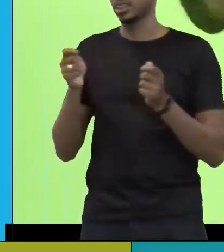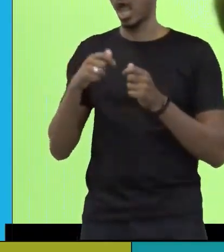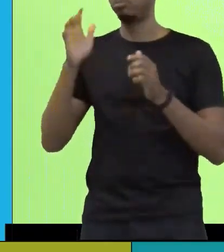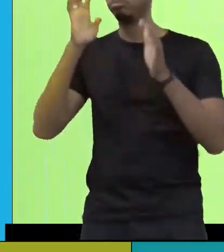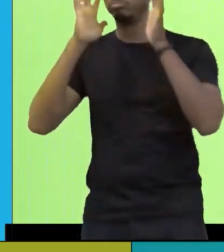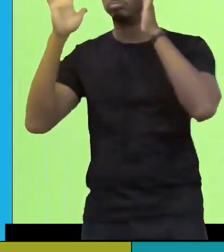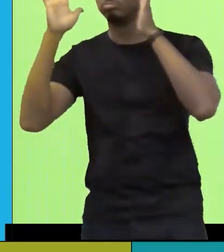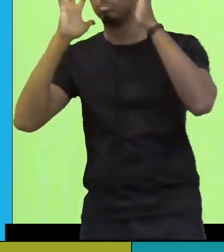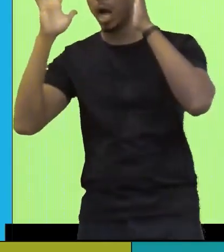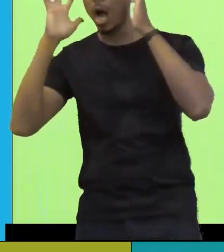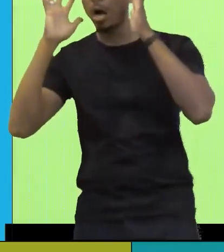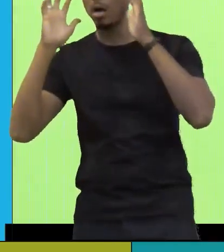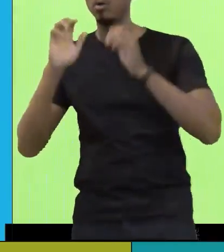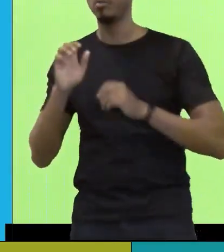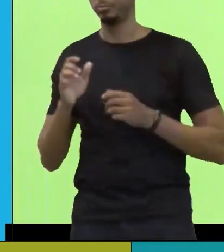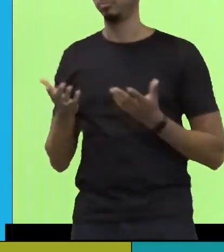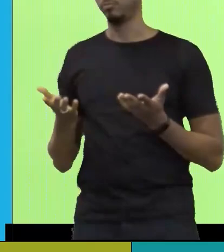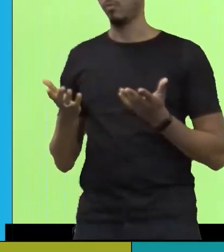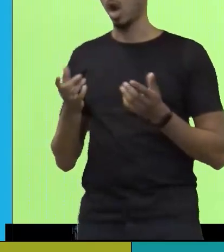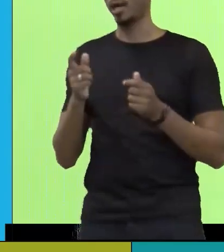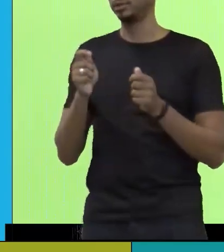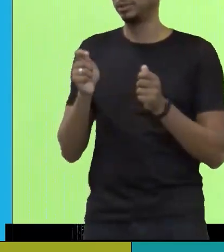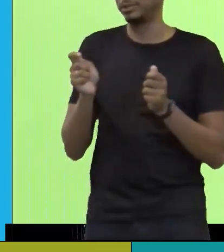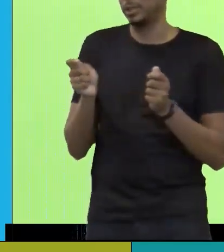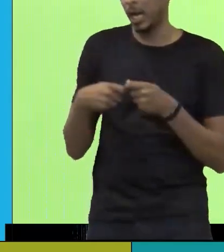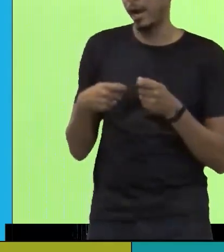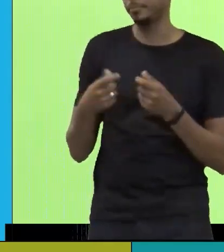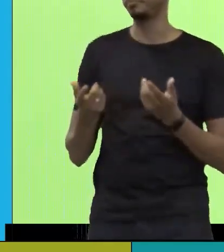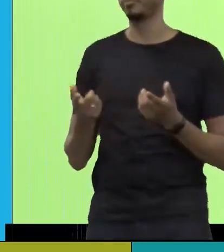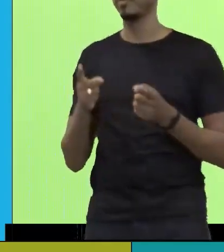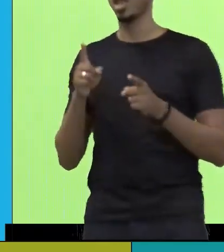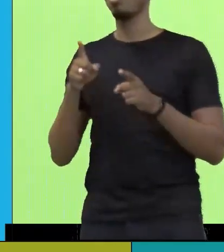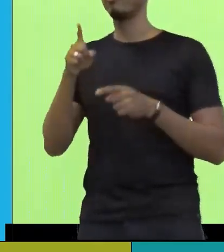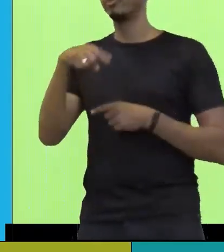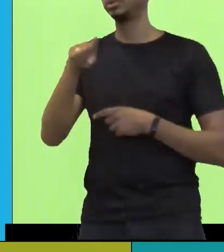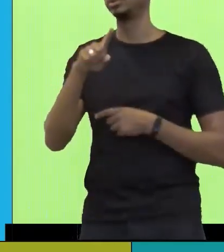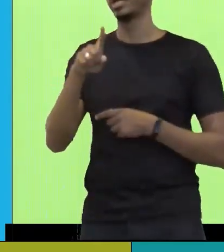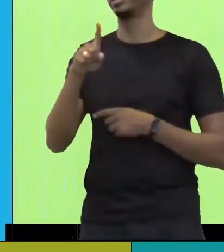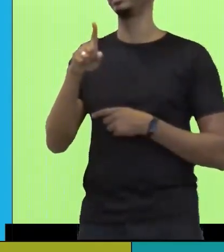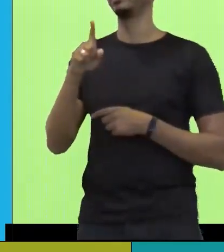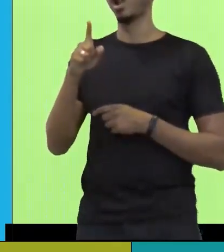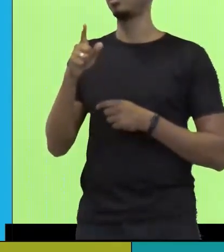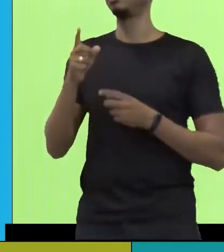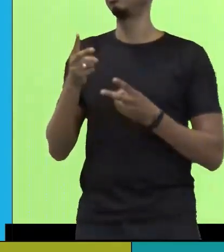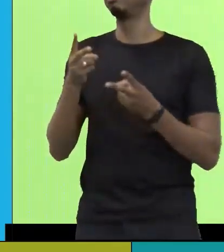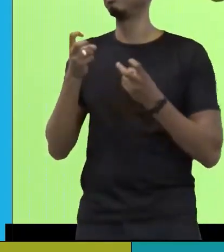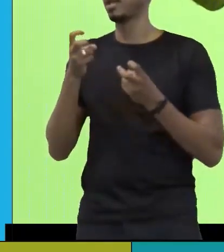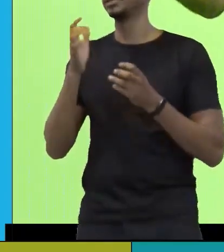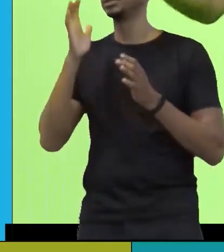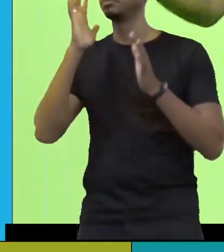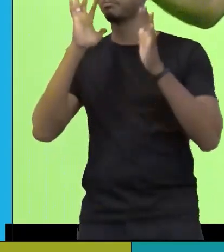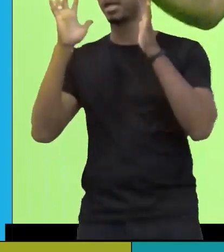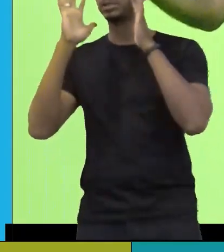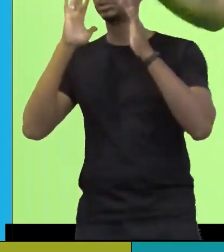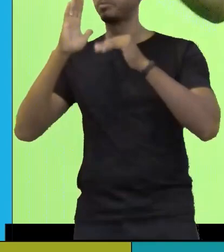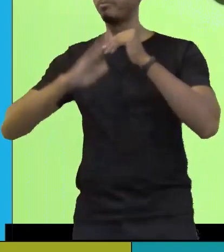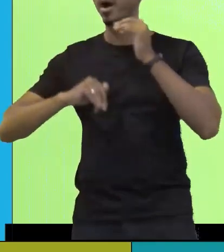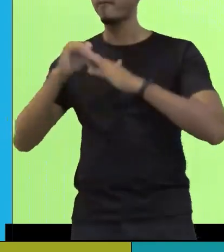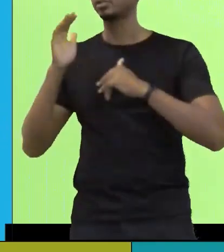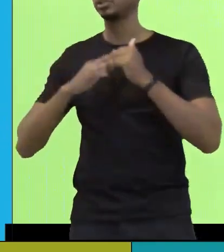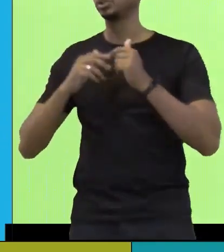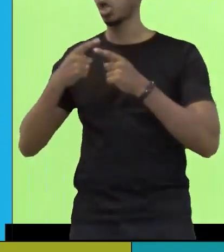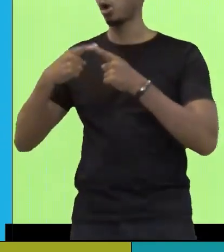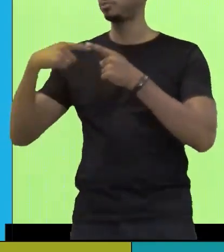uma utopia? Pois bem, percebam que todos os pensadores que antecederam,